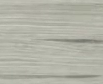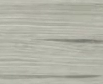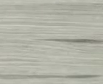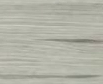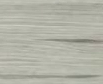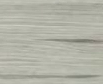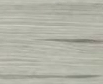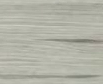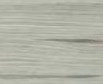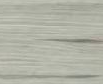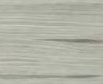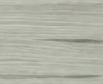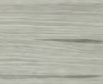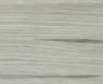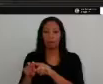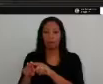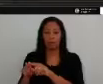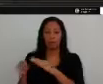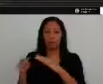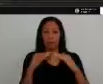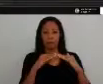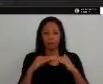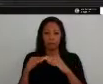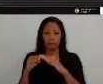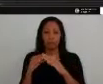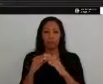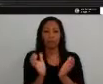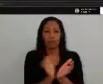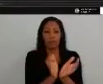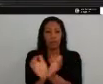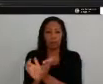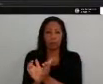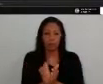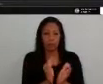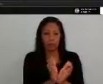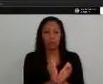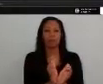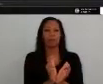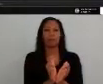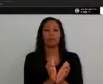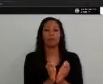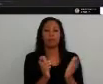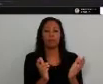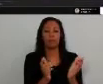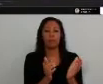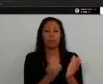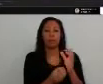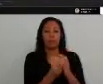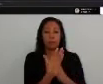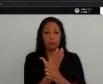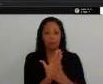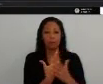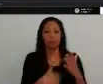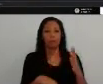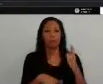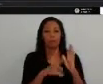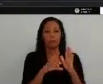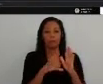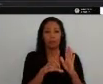desse Parlamento e das comissões presentes de Constituição, Legislação e Redação Final, e Comissão Finanças,